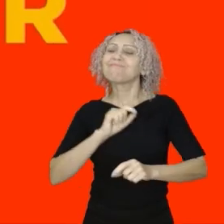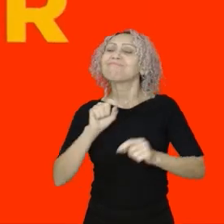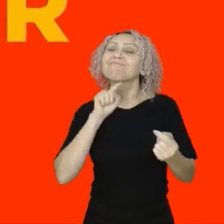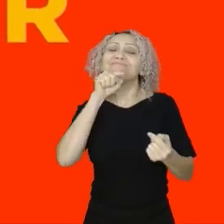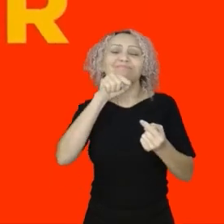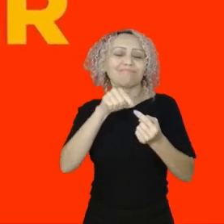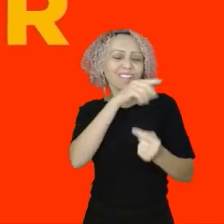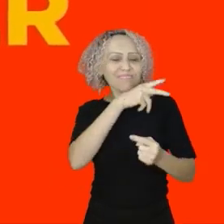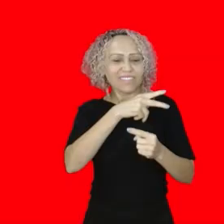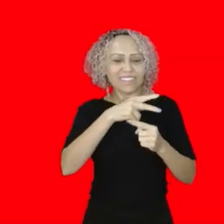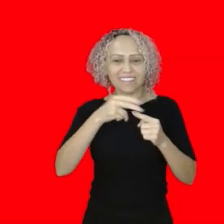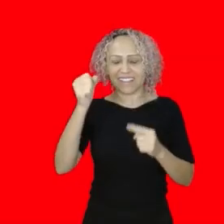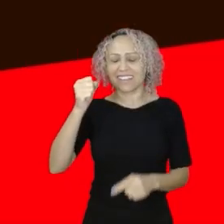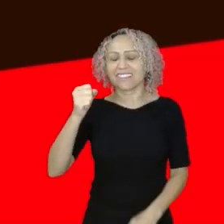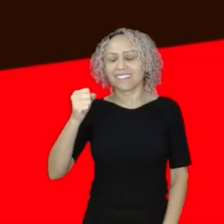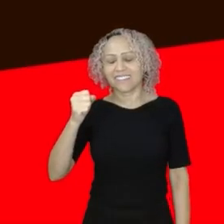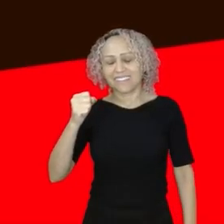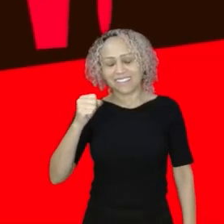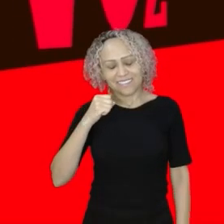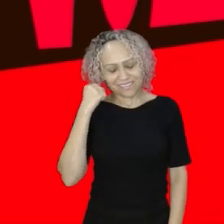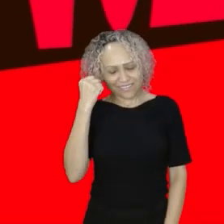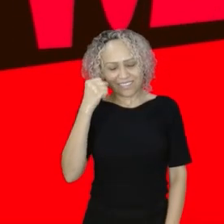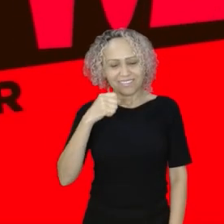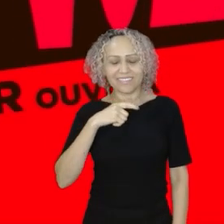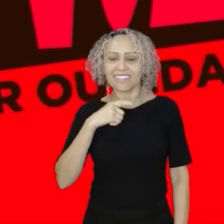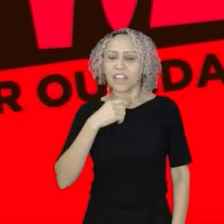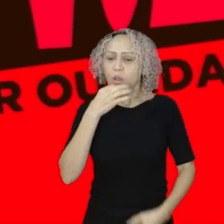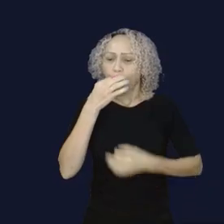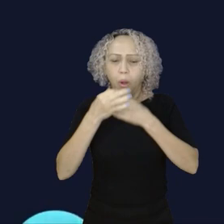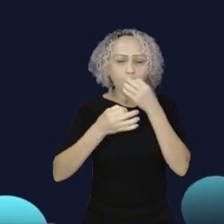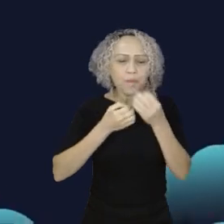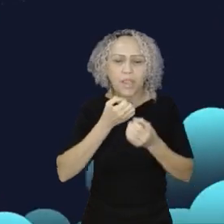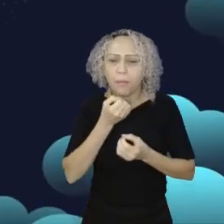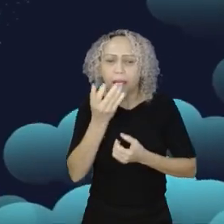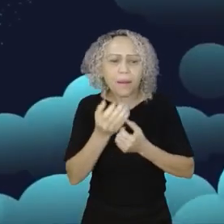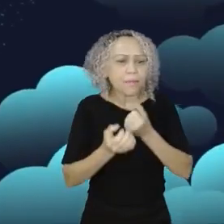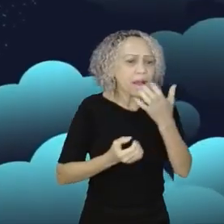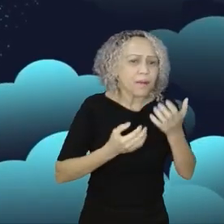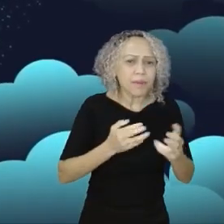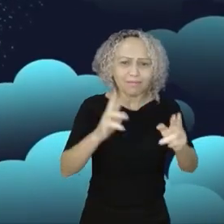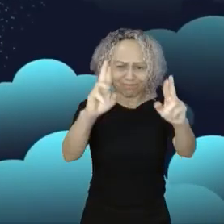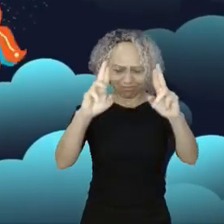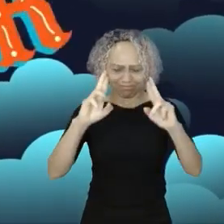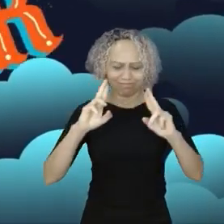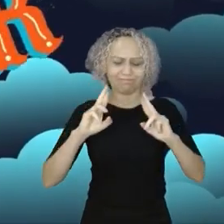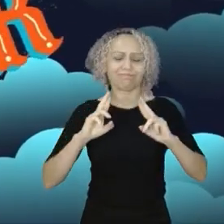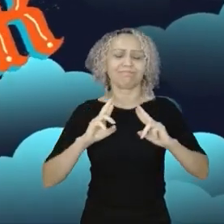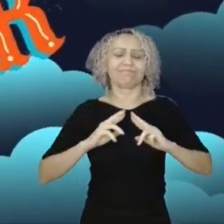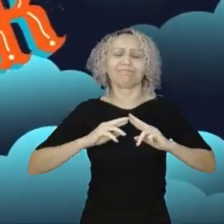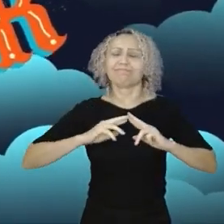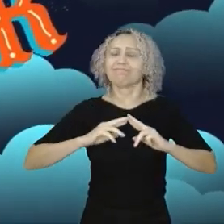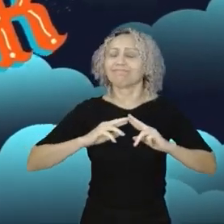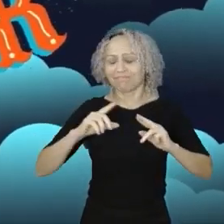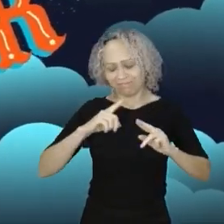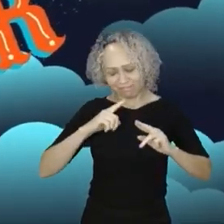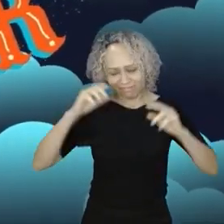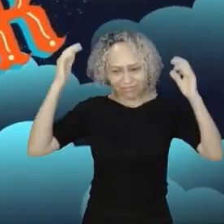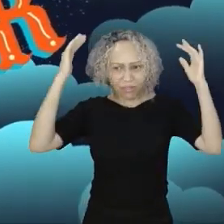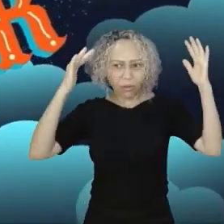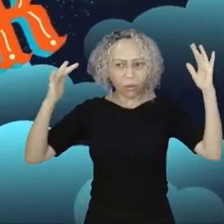batalhando pra vencer. Tenho voz pra ser ouvida, tenho sonhos pra